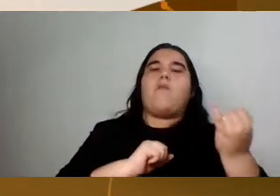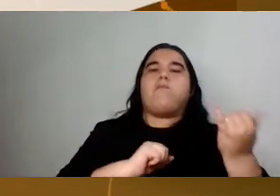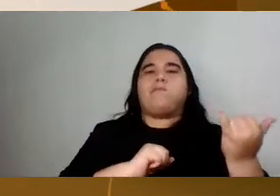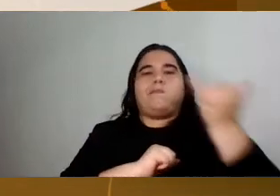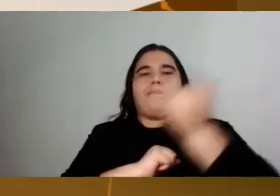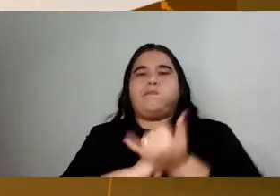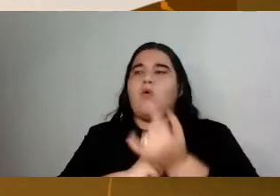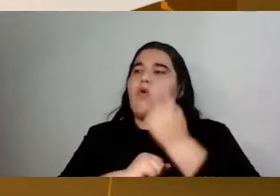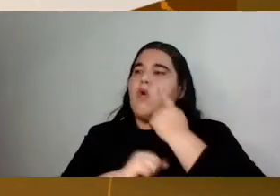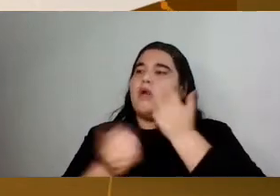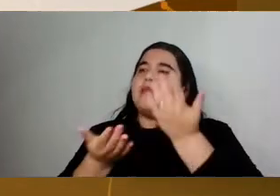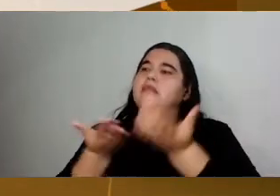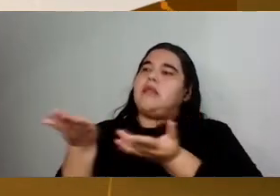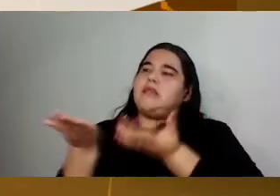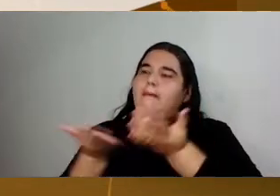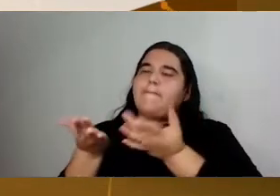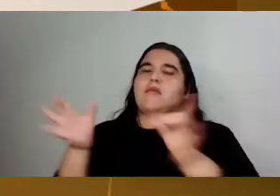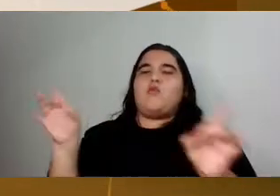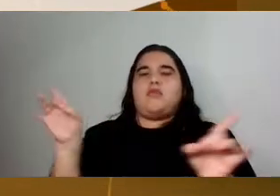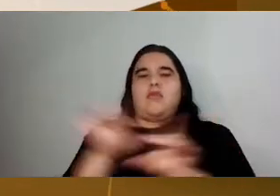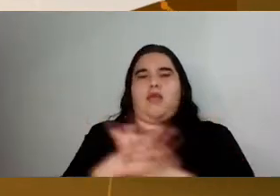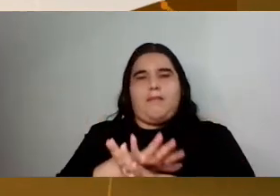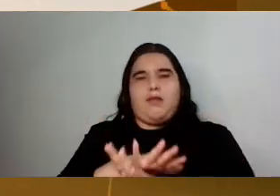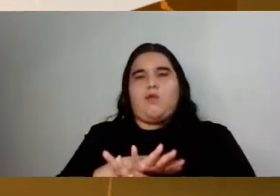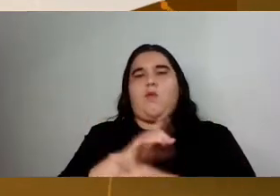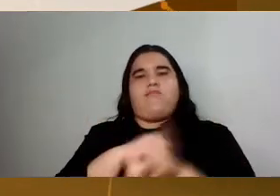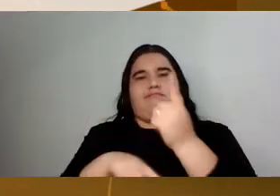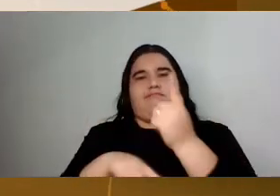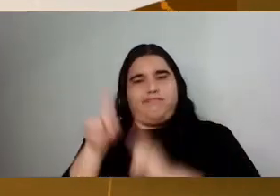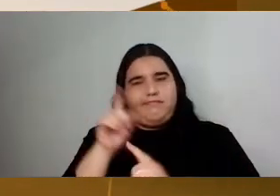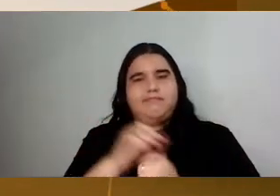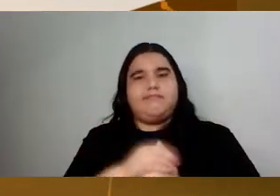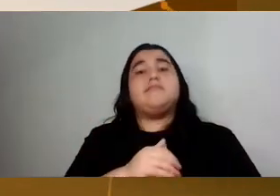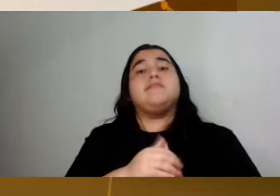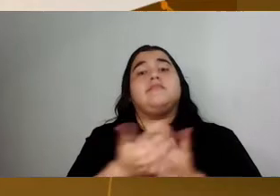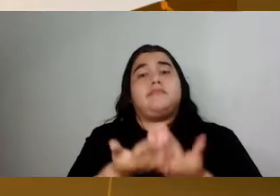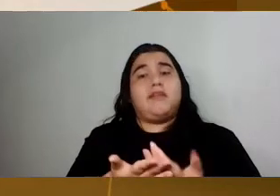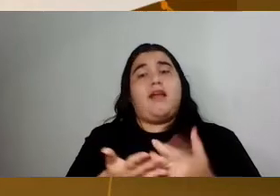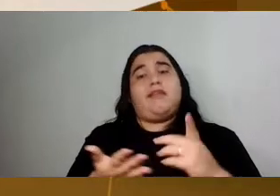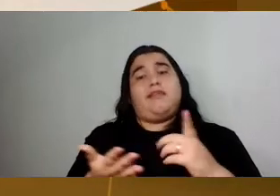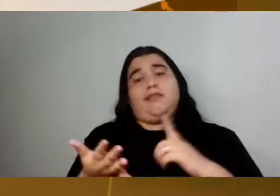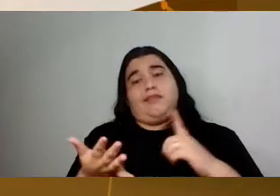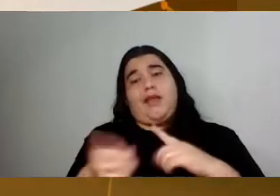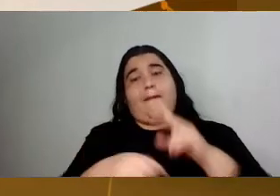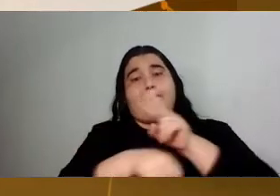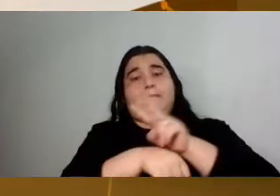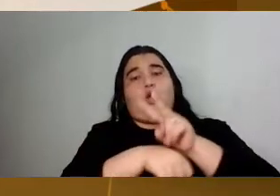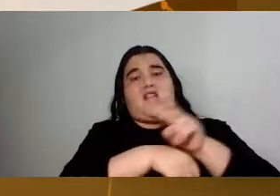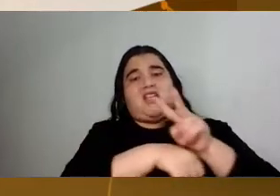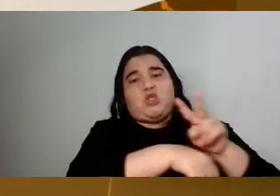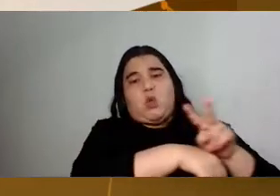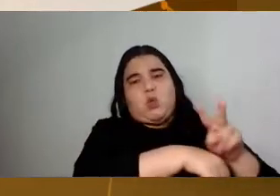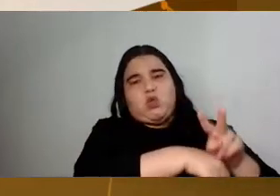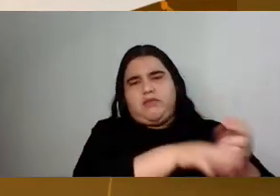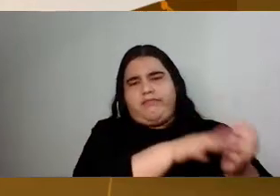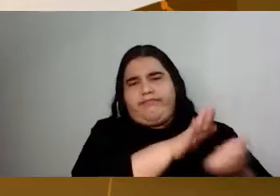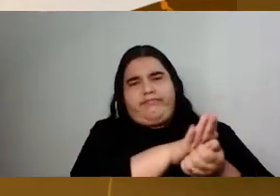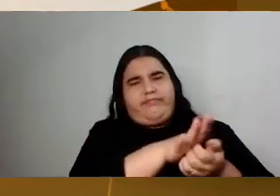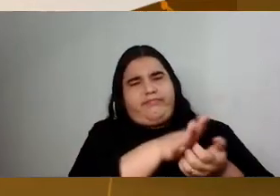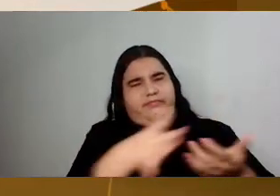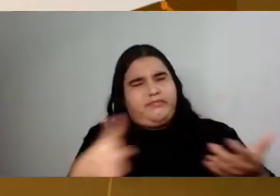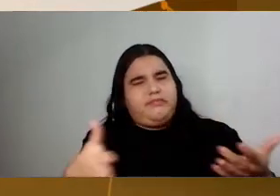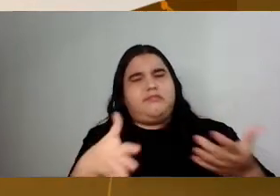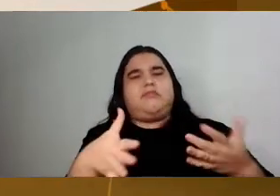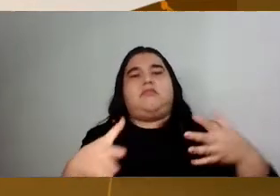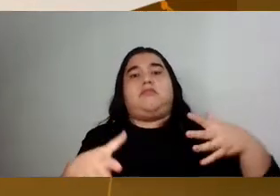concluído com sucesso. Então, existe todo um conjunto de proteções internas, boias, sensores, um